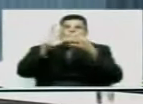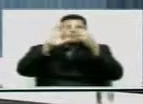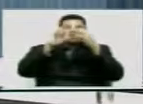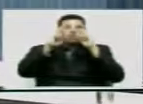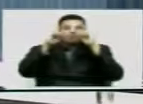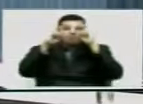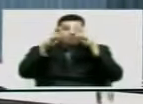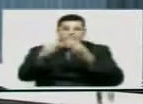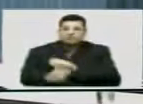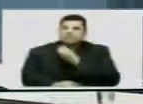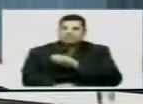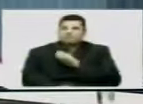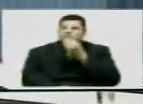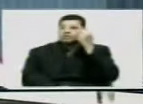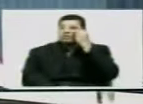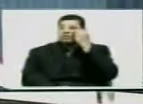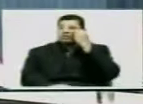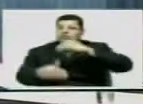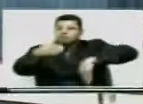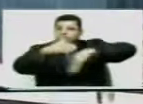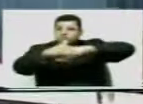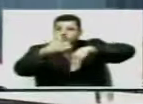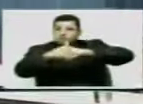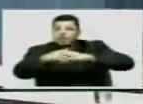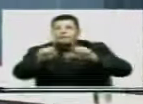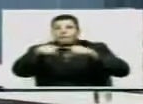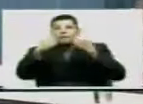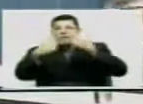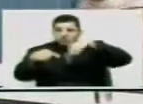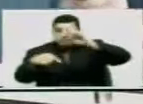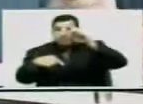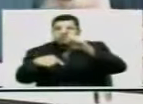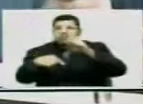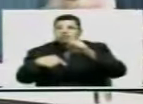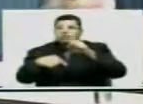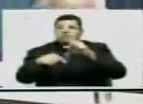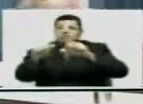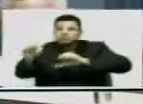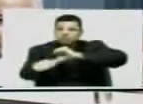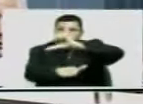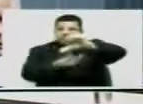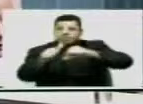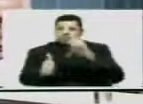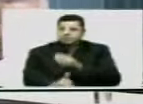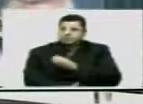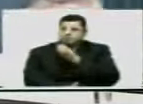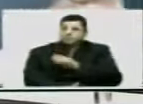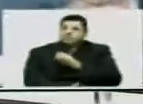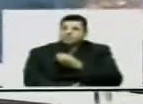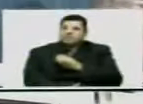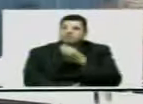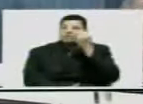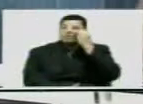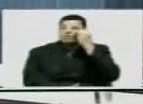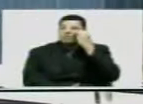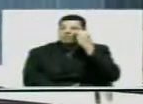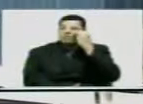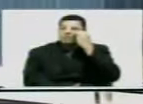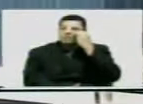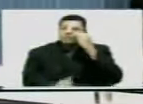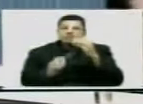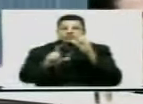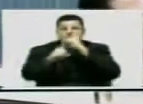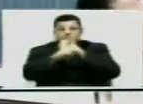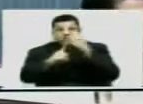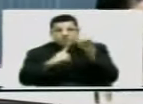motivo de esperanças do ponto de vista esportivo, mas foi motivo de renovada esperança do ponto de vista do